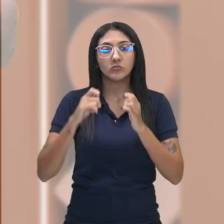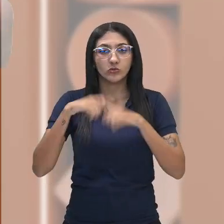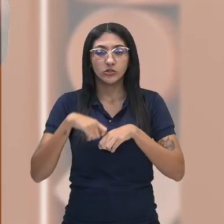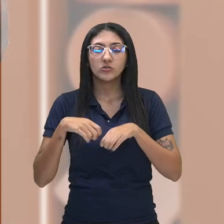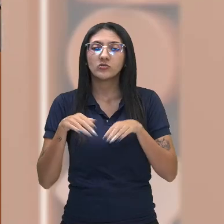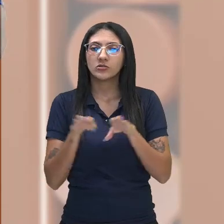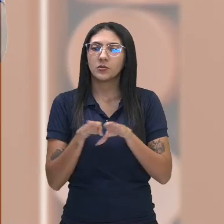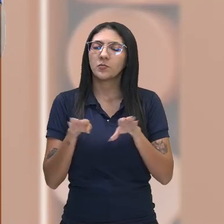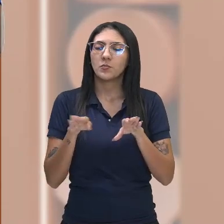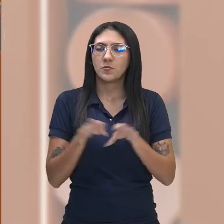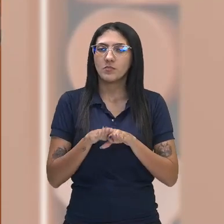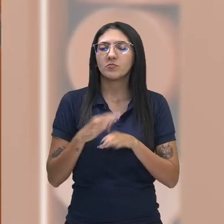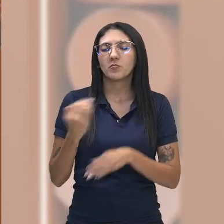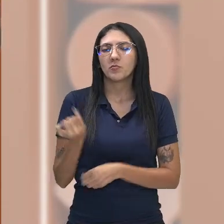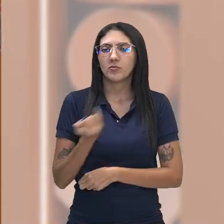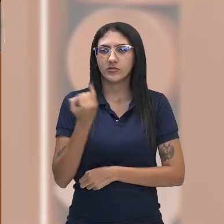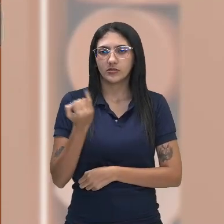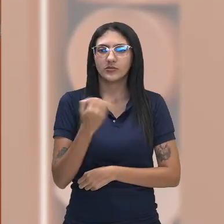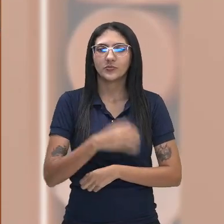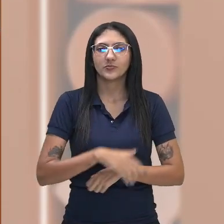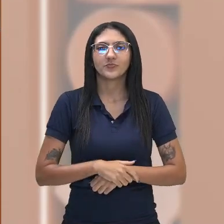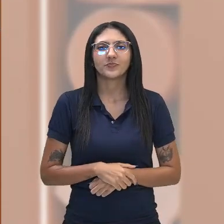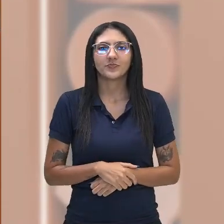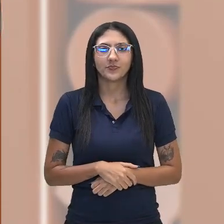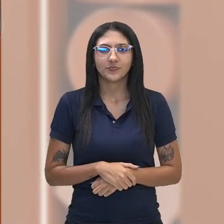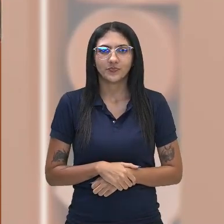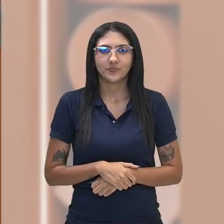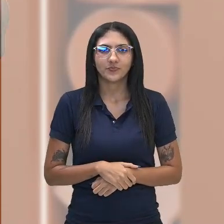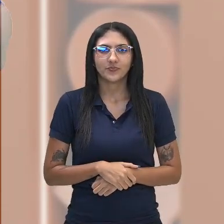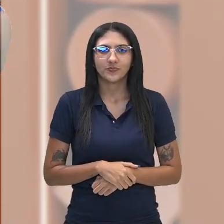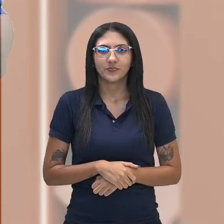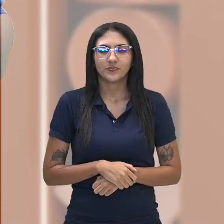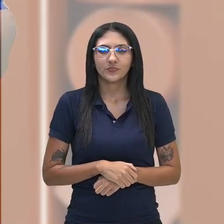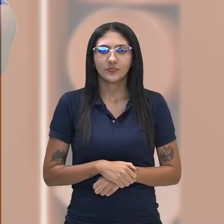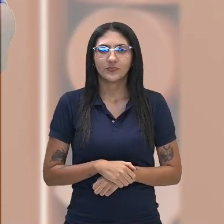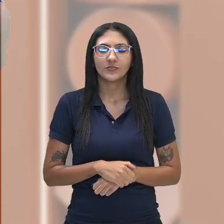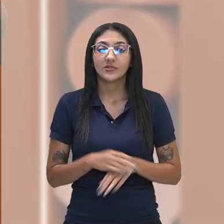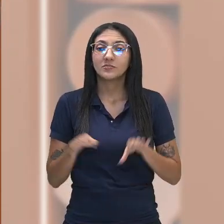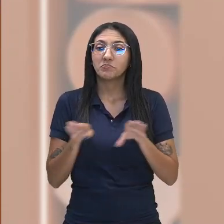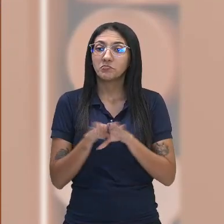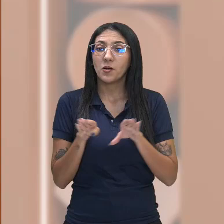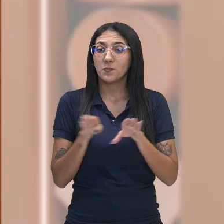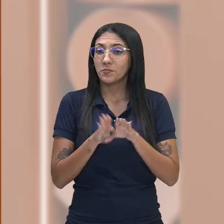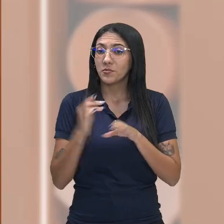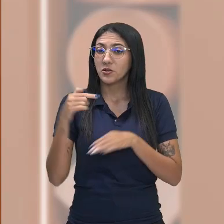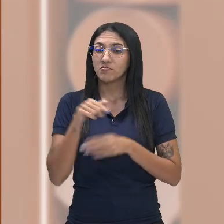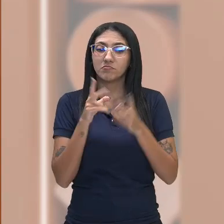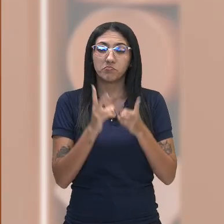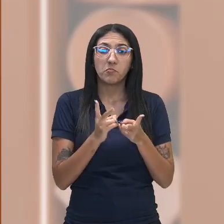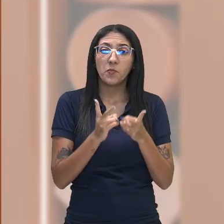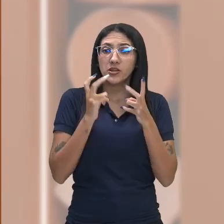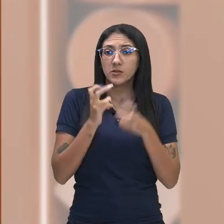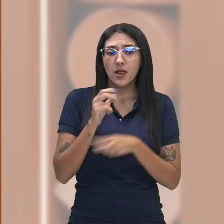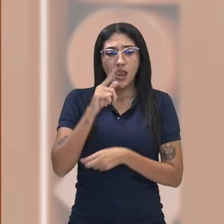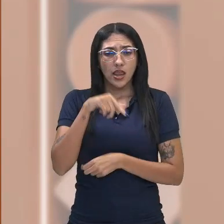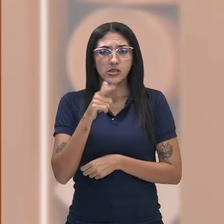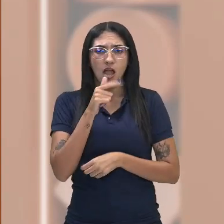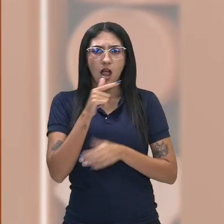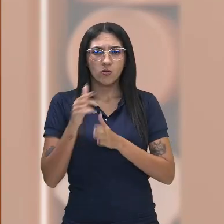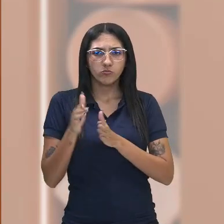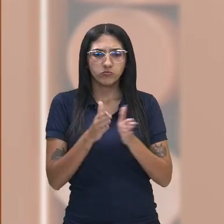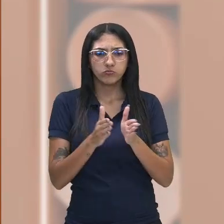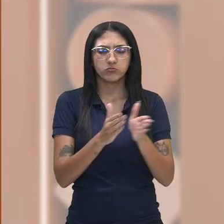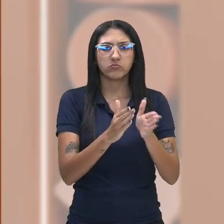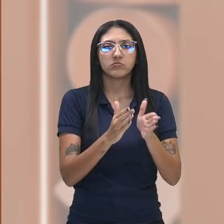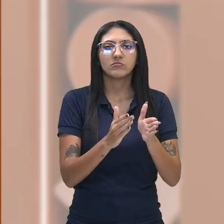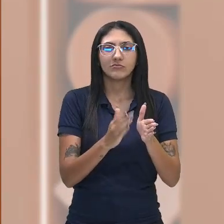esse abastecimento de alimentos também. Como muitas vezes você pode perceber que esses rios que estavam